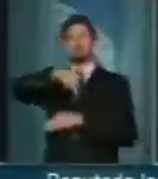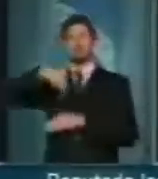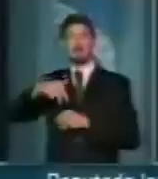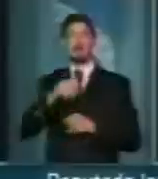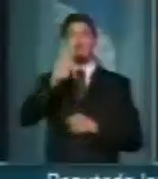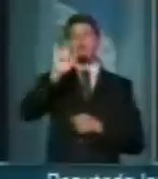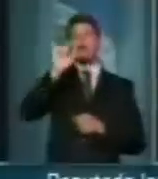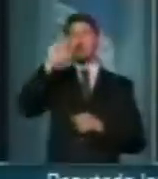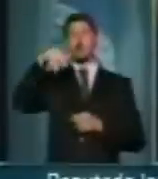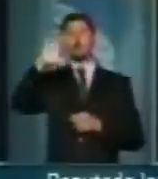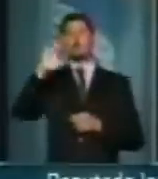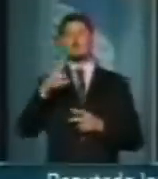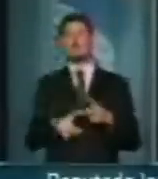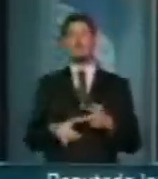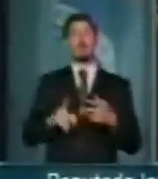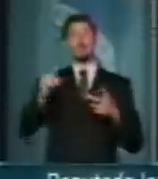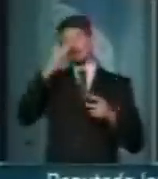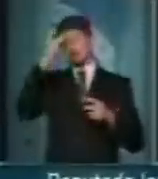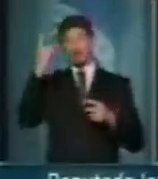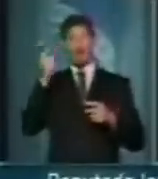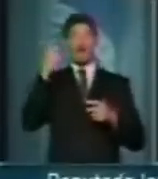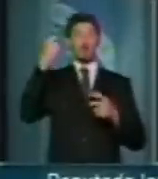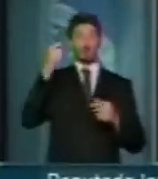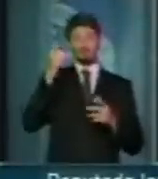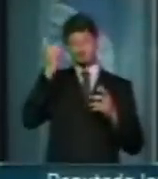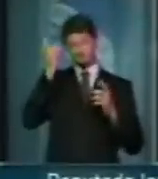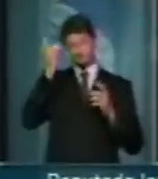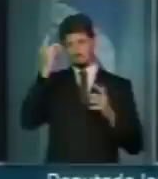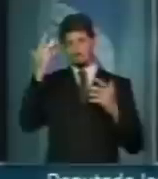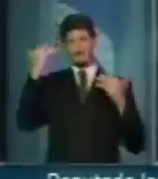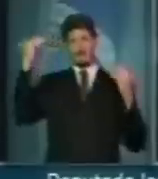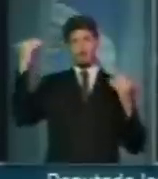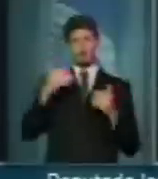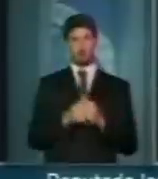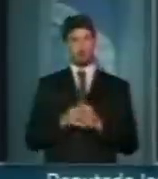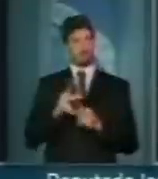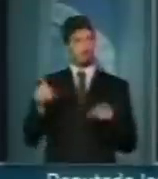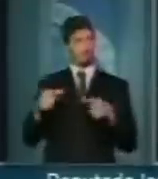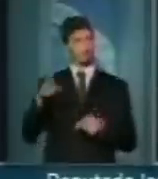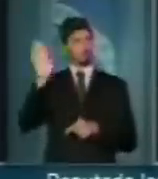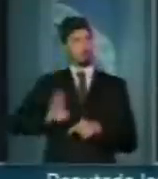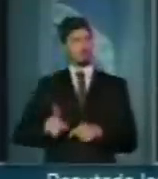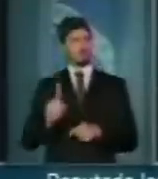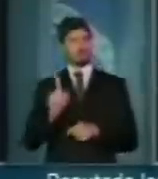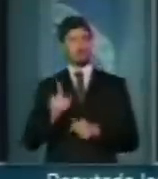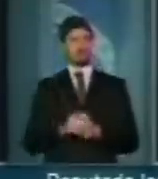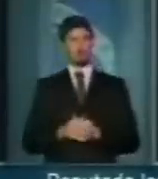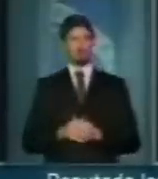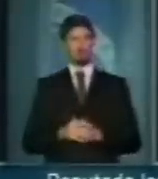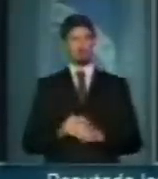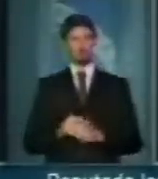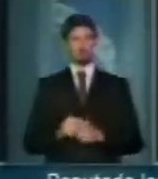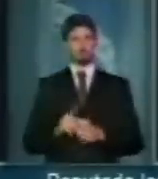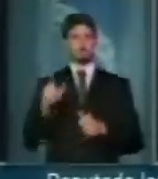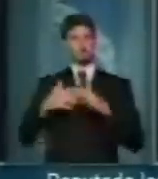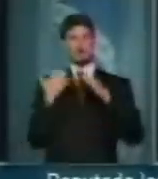Beyoncé, se gravam grandes estrelas internacionais. Não é a música brasileira o grande rendimento das grandes empresas